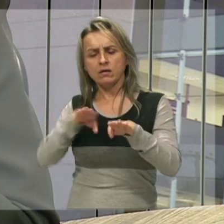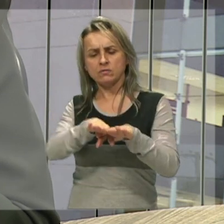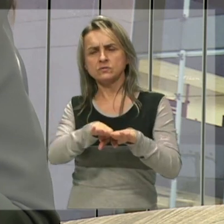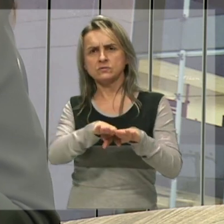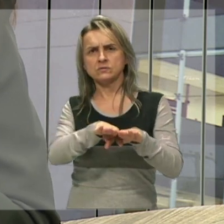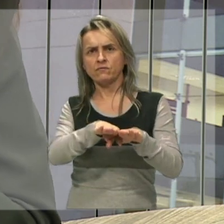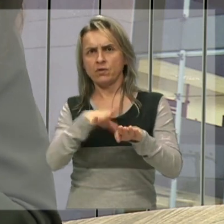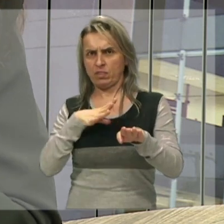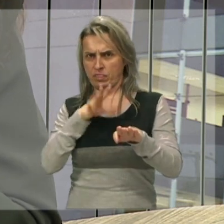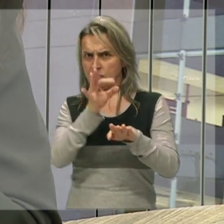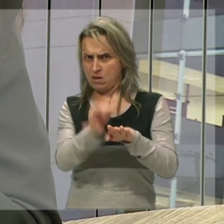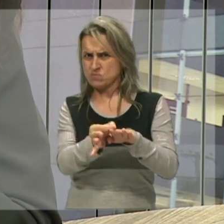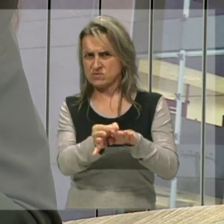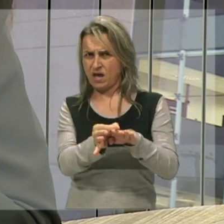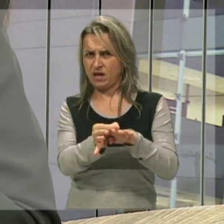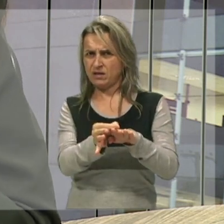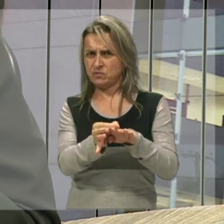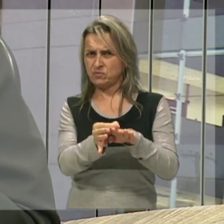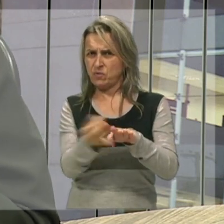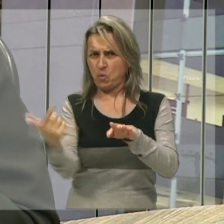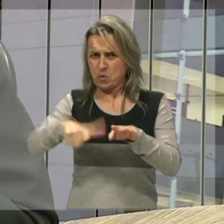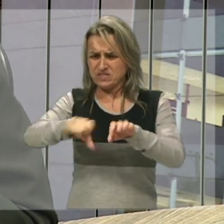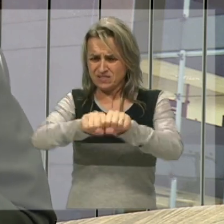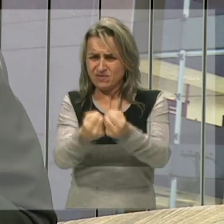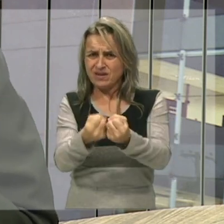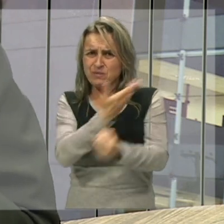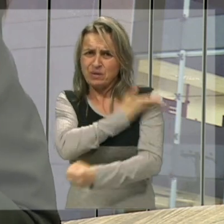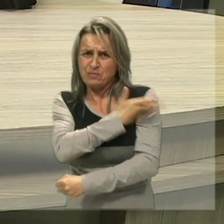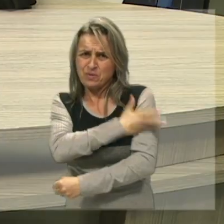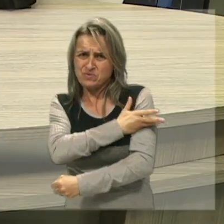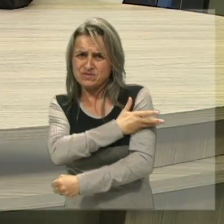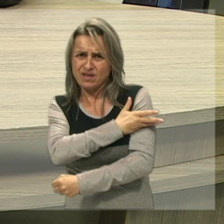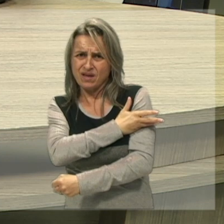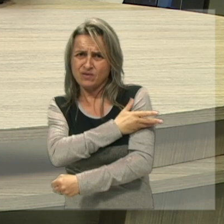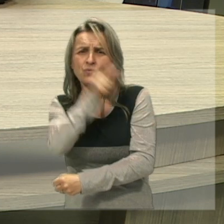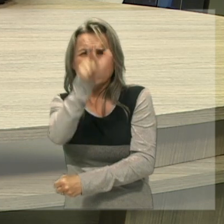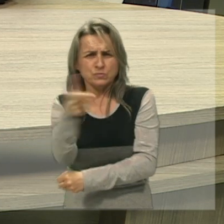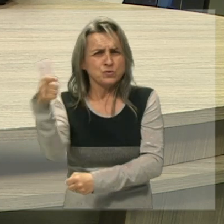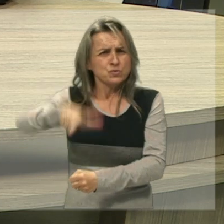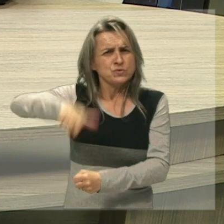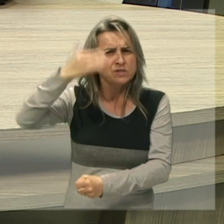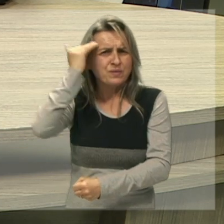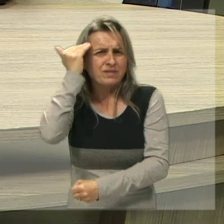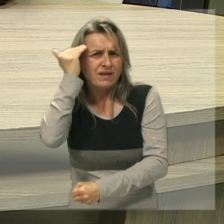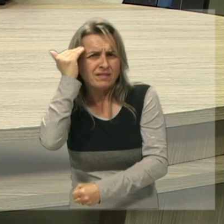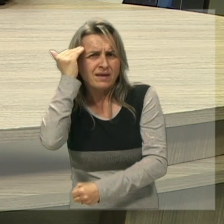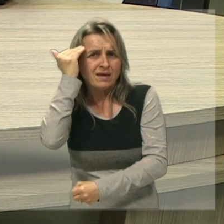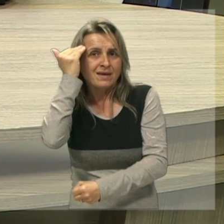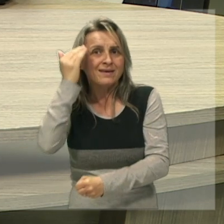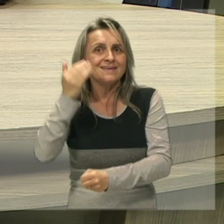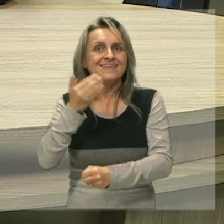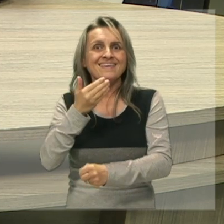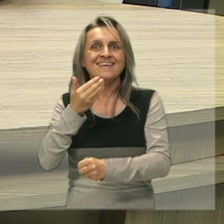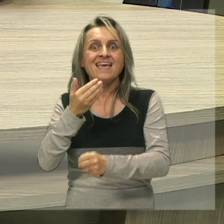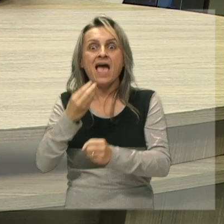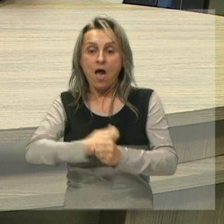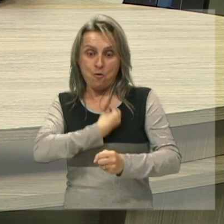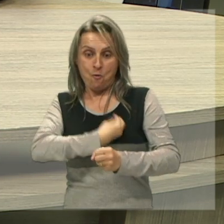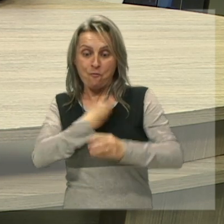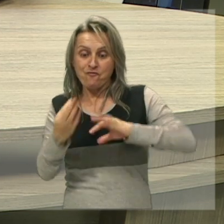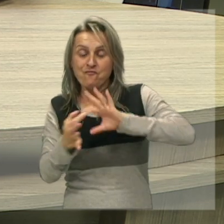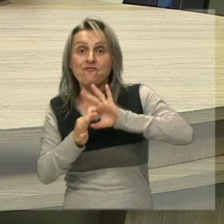quebrar esse preconceito, para fazer com que essa convivência ela aconteça desde cedo, ela é boa, inclusive, para o aluno